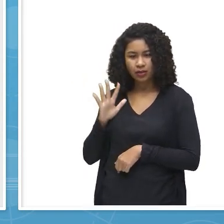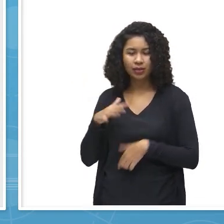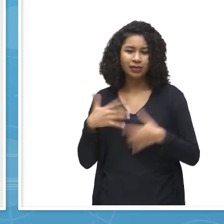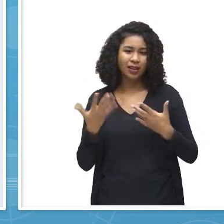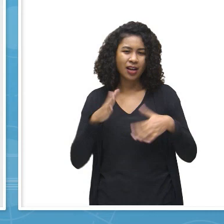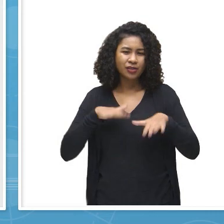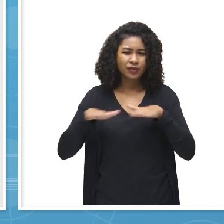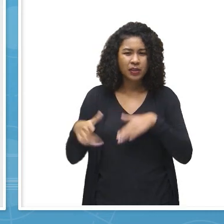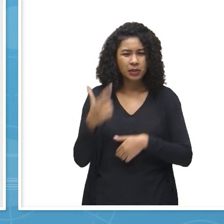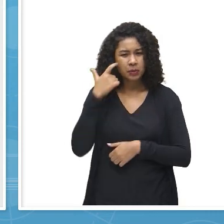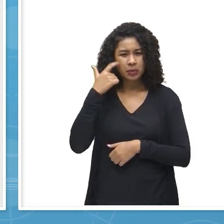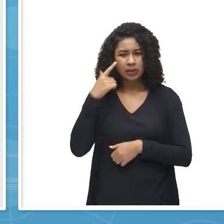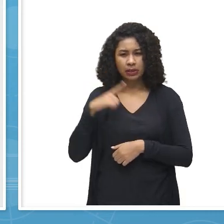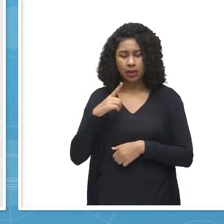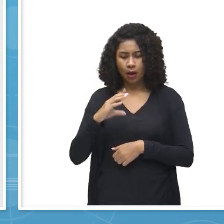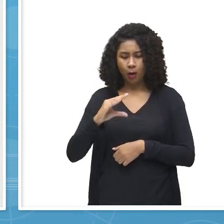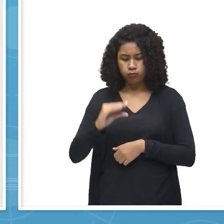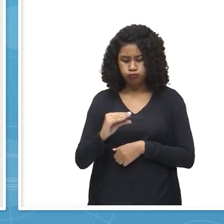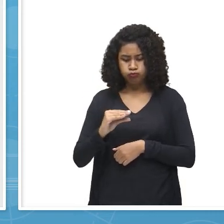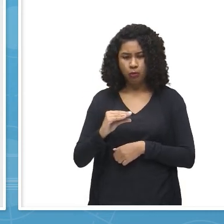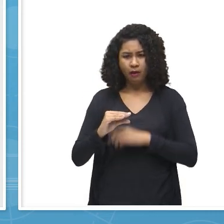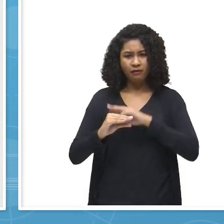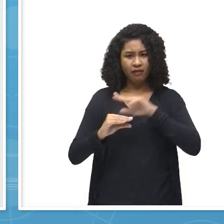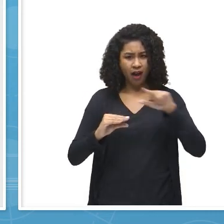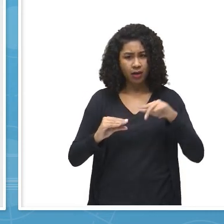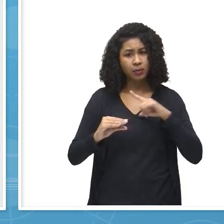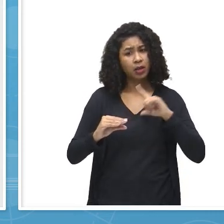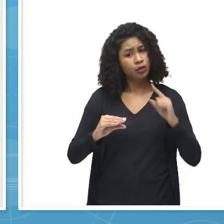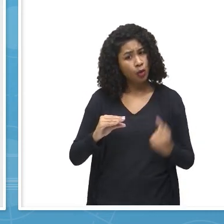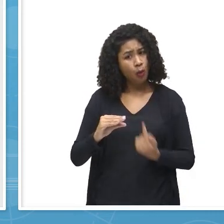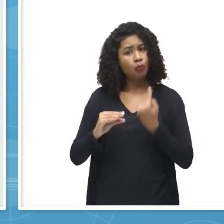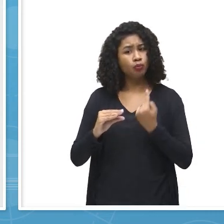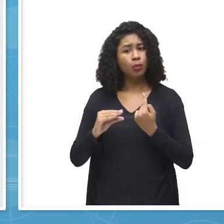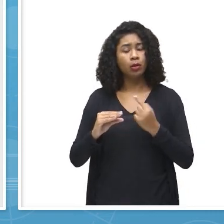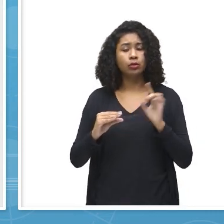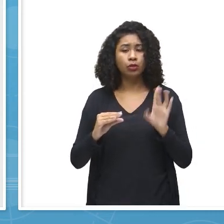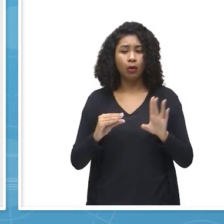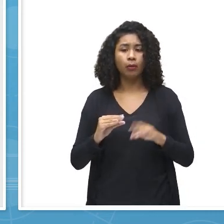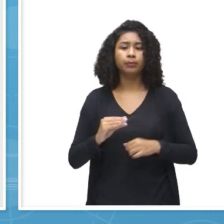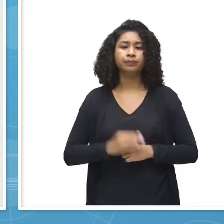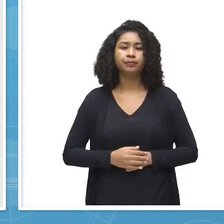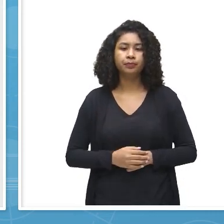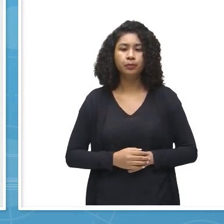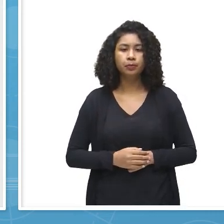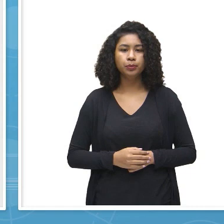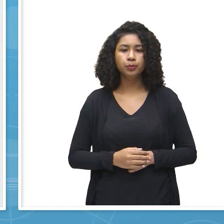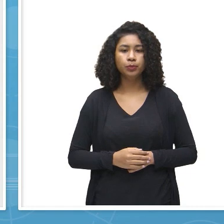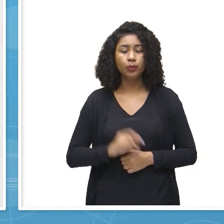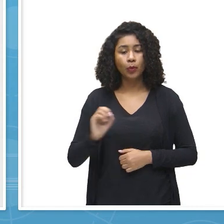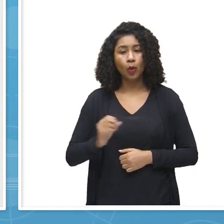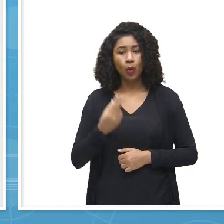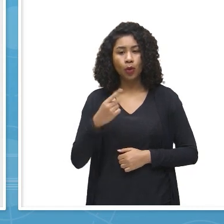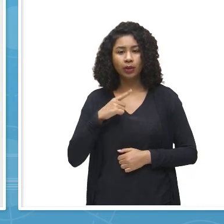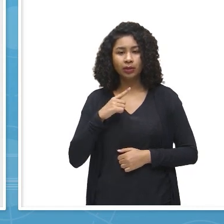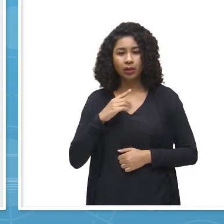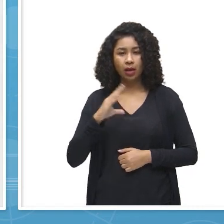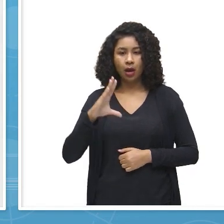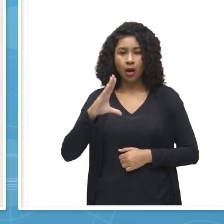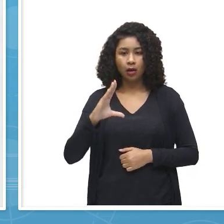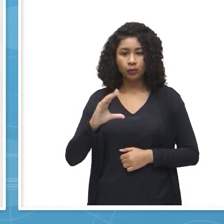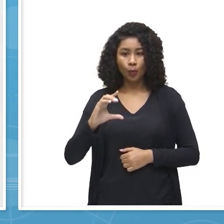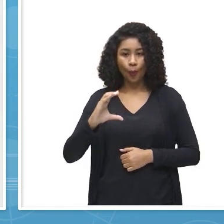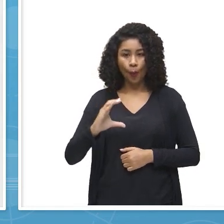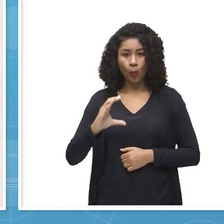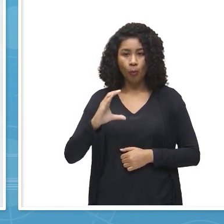que tem várias camadas, mas tem só uma, tá? Ou de transição, como a gente vê nessa imagem, que tem ali a camada das células achatadas,